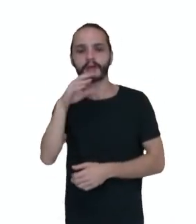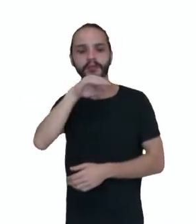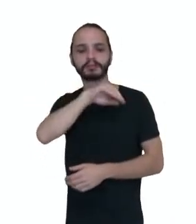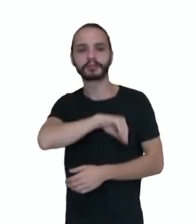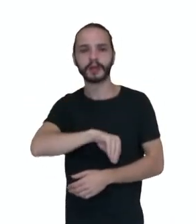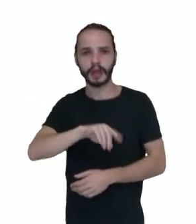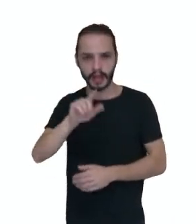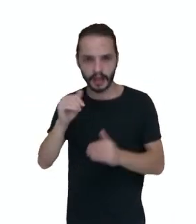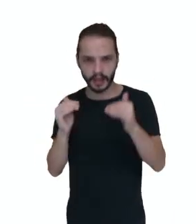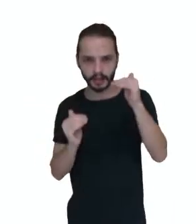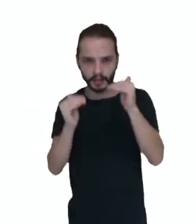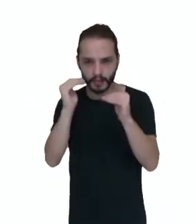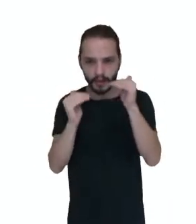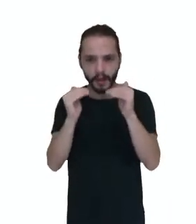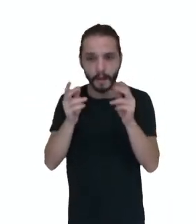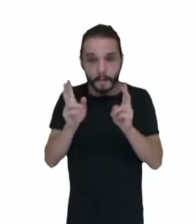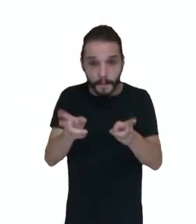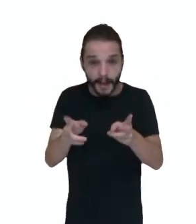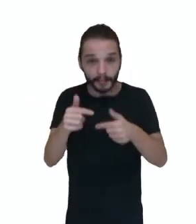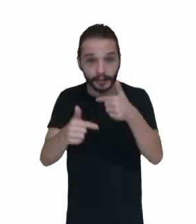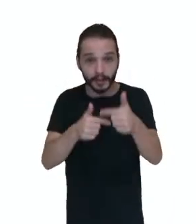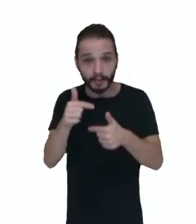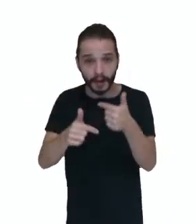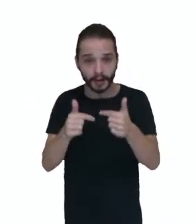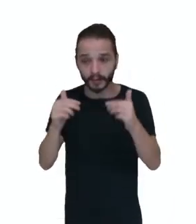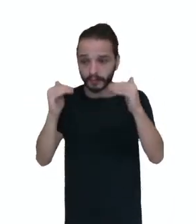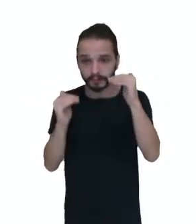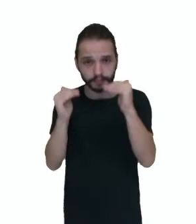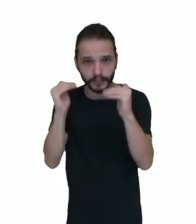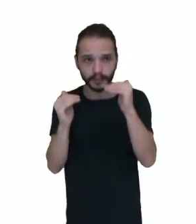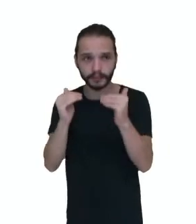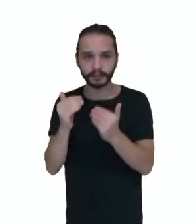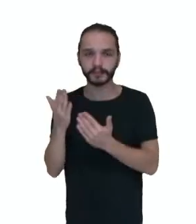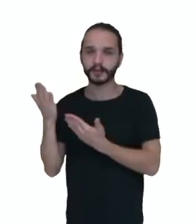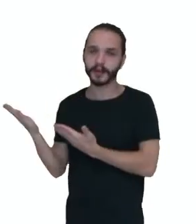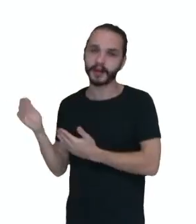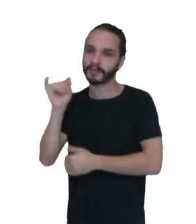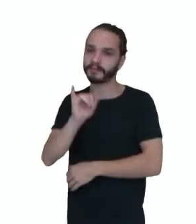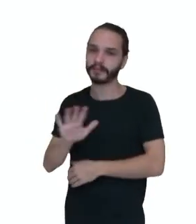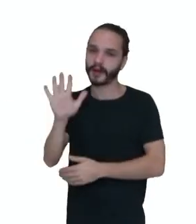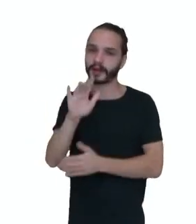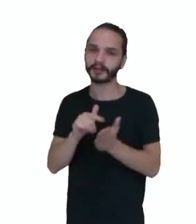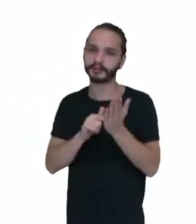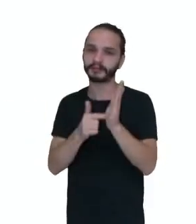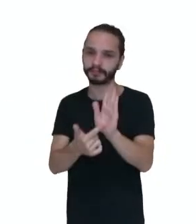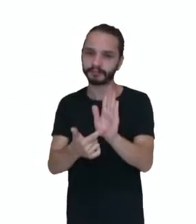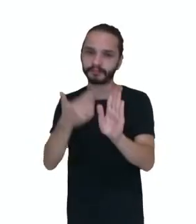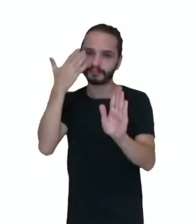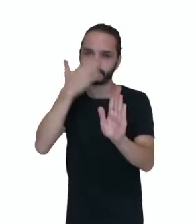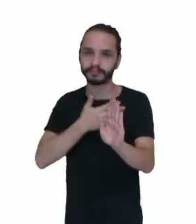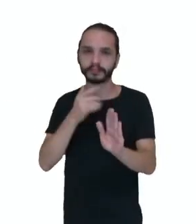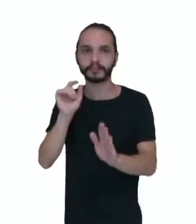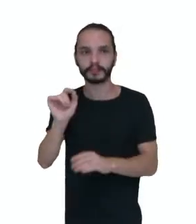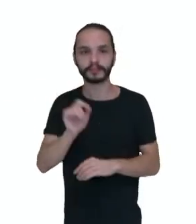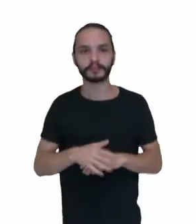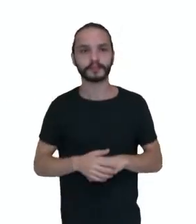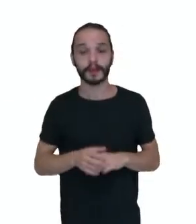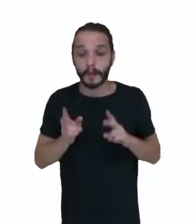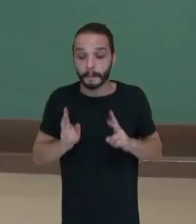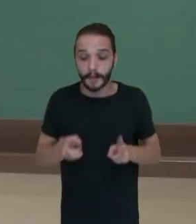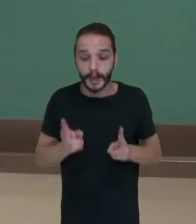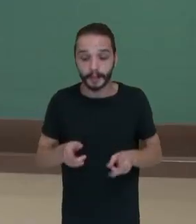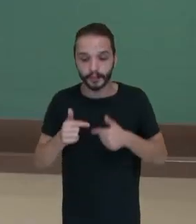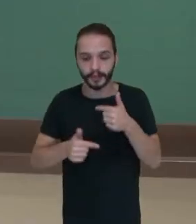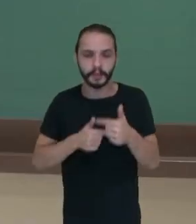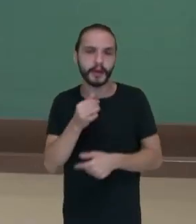é igual para desempenhar a mesma função? A imagem já traz essa ideia para nós de que não. Mesmo desenvolvendo a mesma função ali,